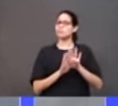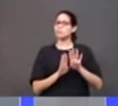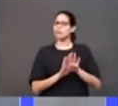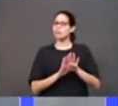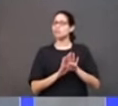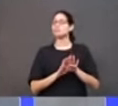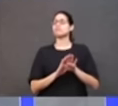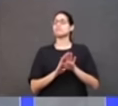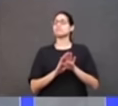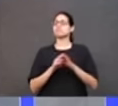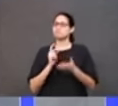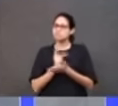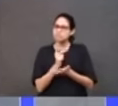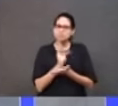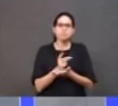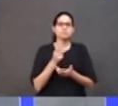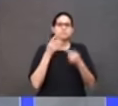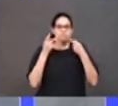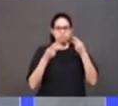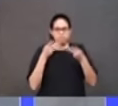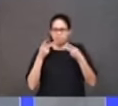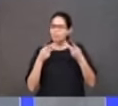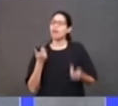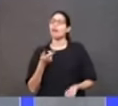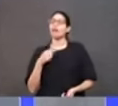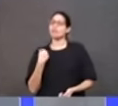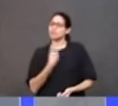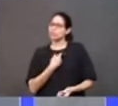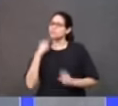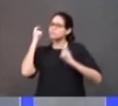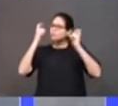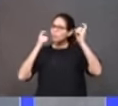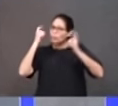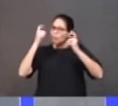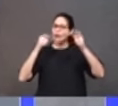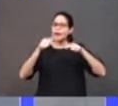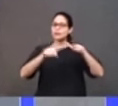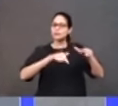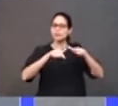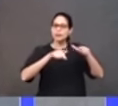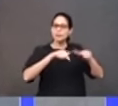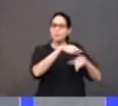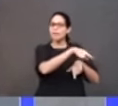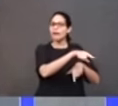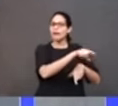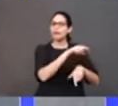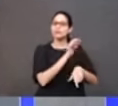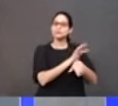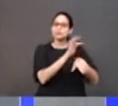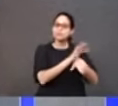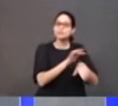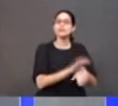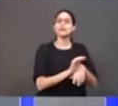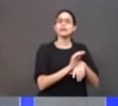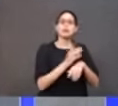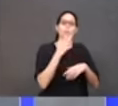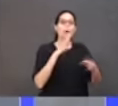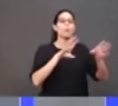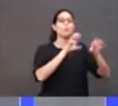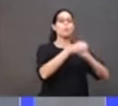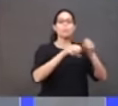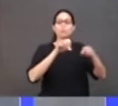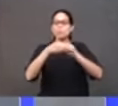ressaltado a nossa preocupação com as condições de trabalho, com a formação dos nossos técnicos